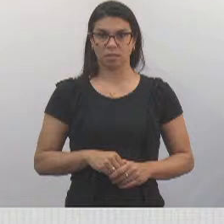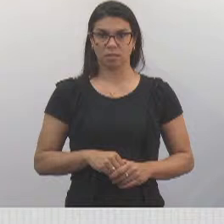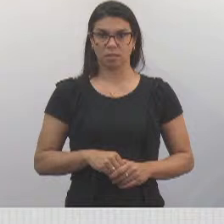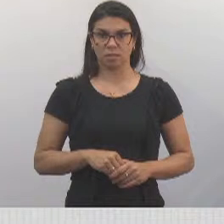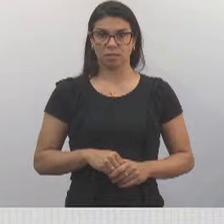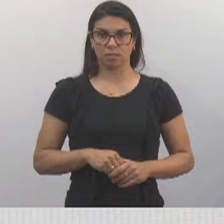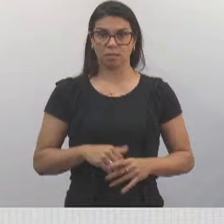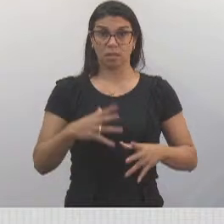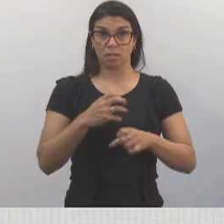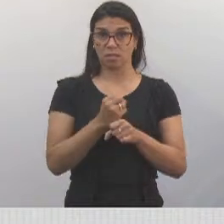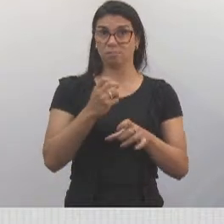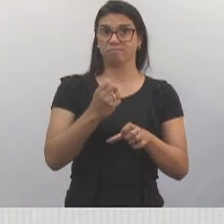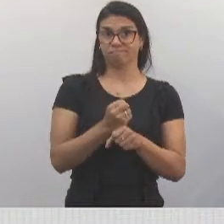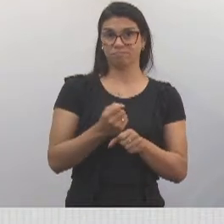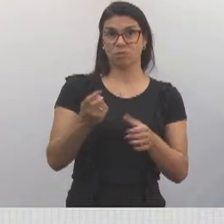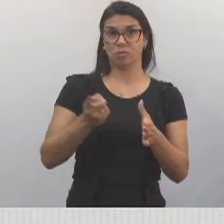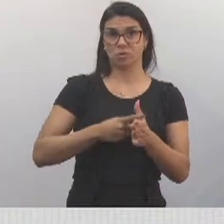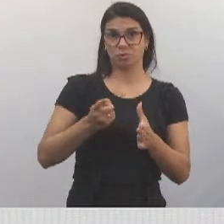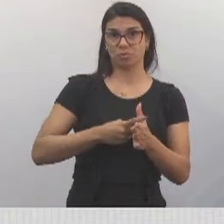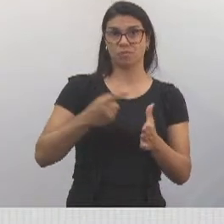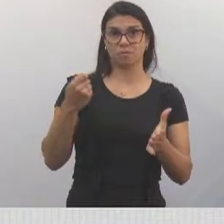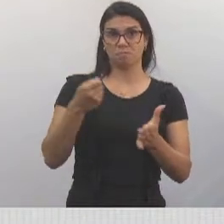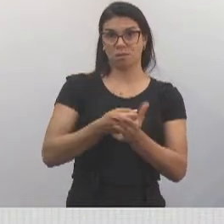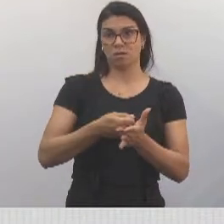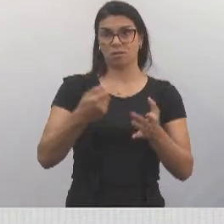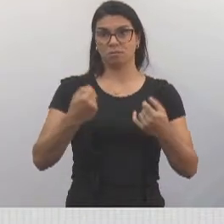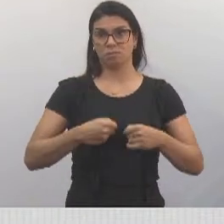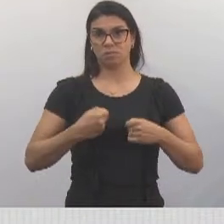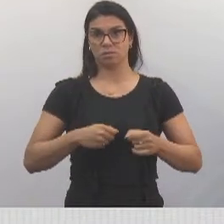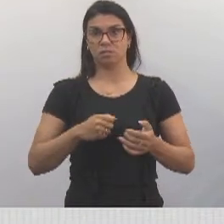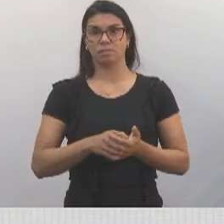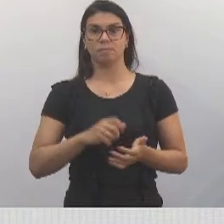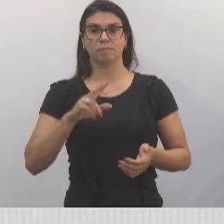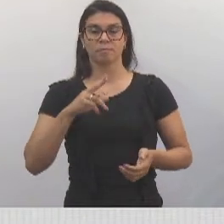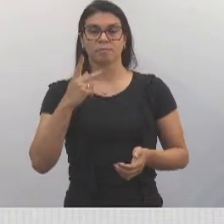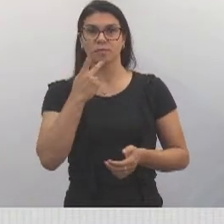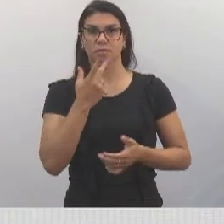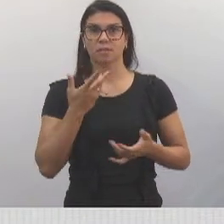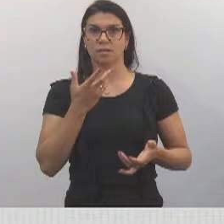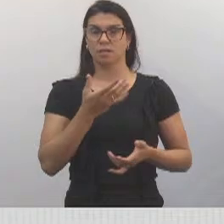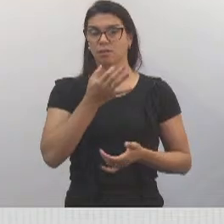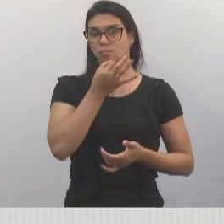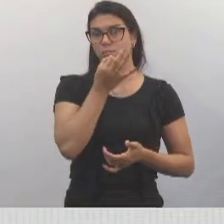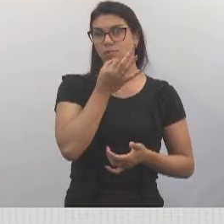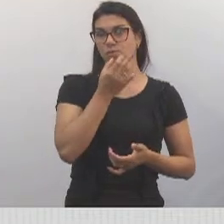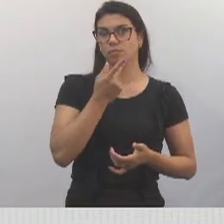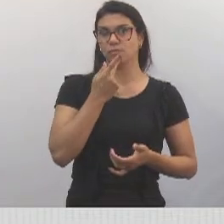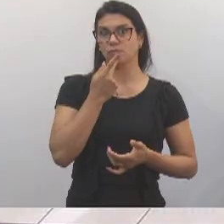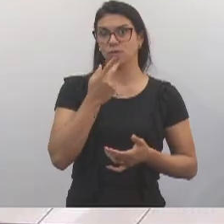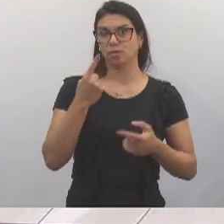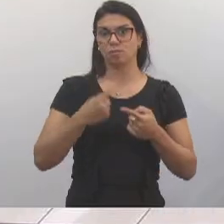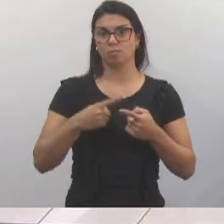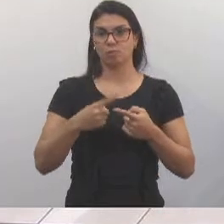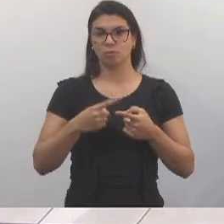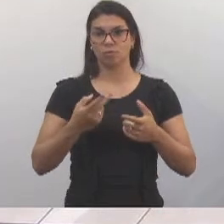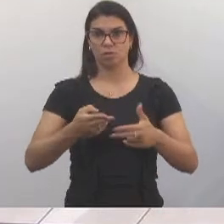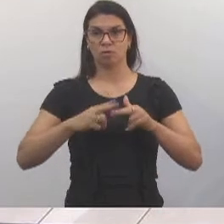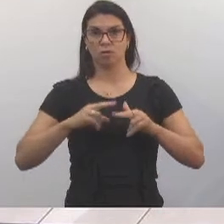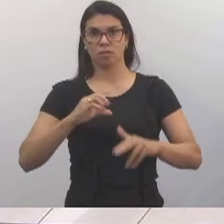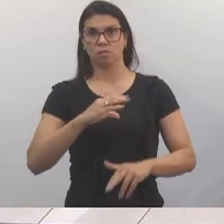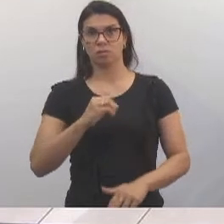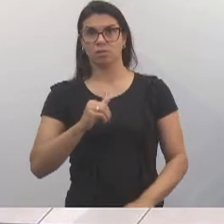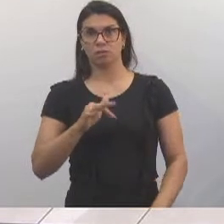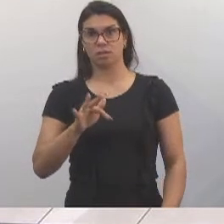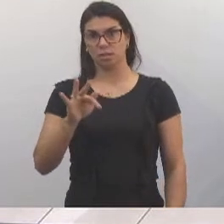líquida está comprometida. Você me dá uma parte, Hernani? Pois não? Isso é devido ao CAF, tá? Esse é o recurso do